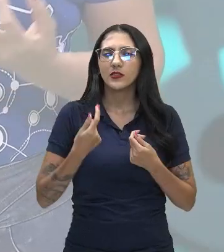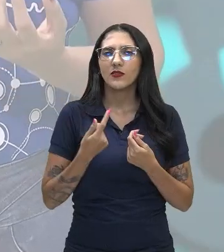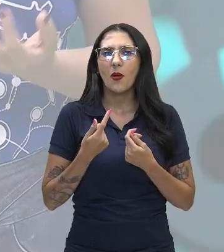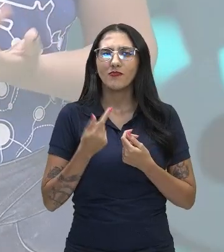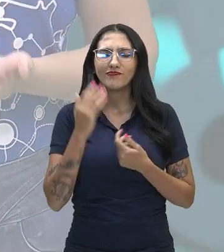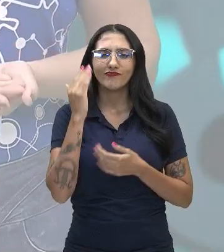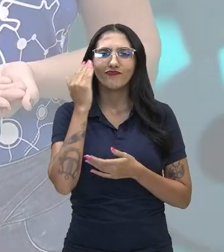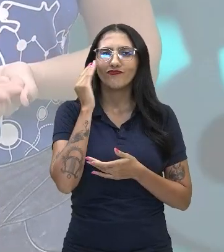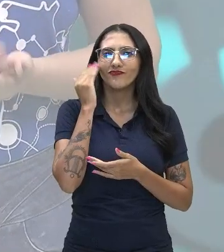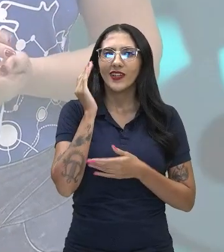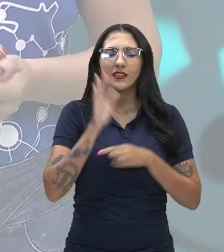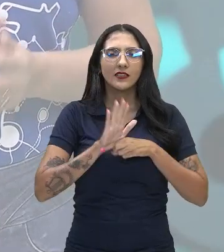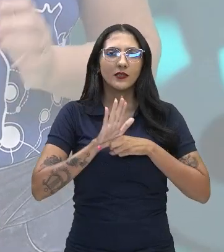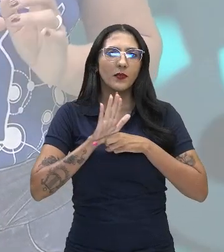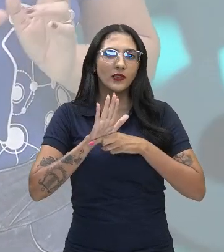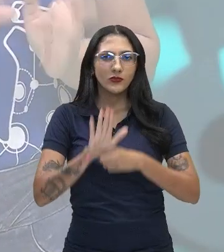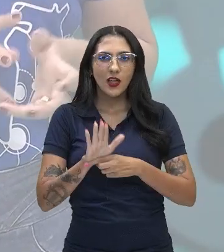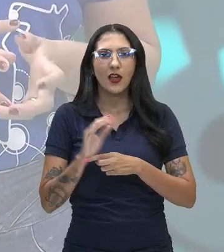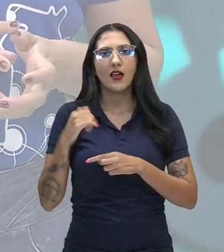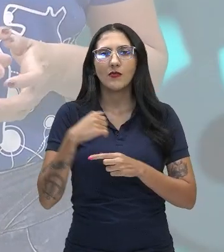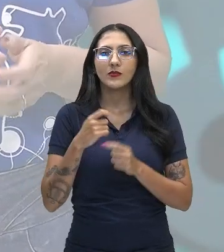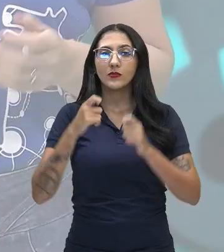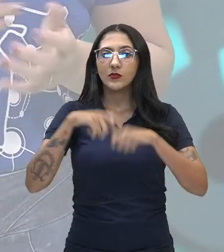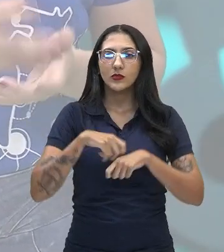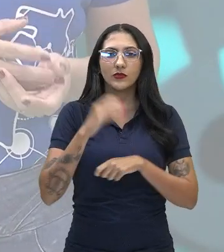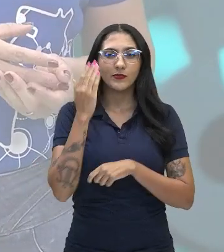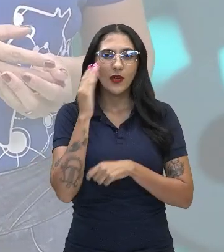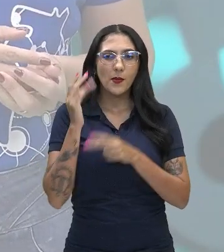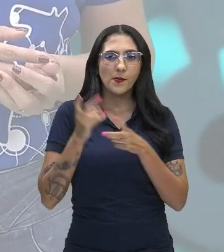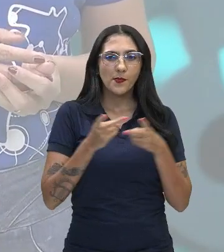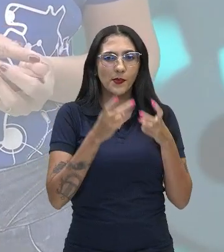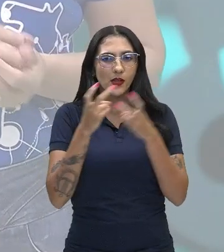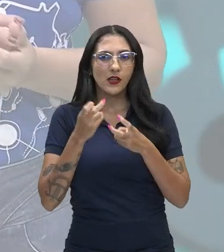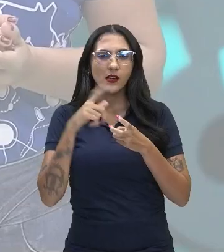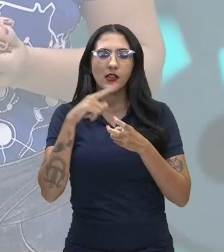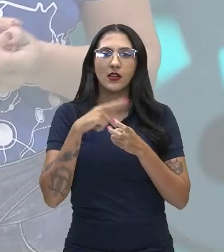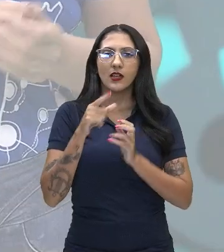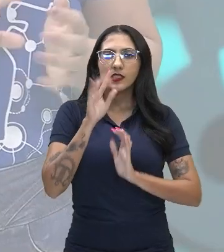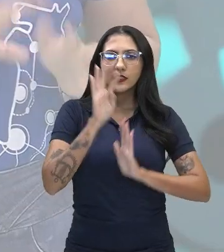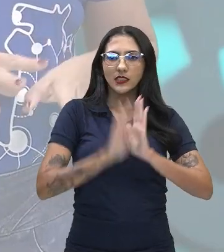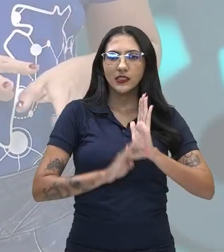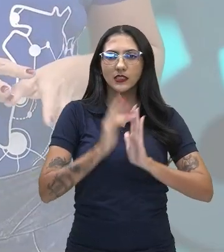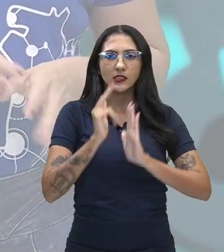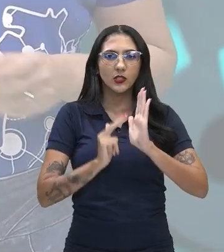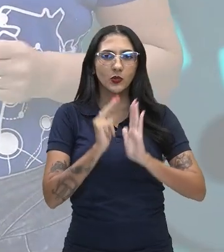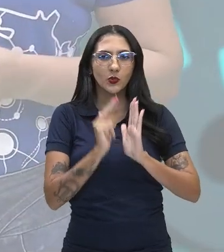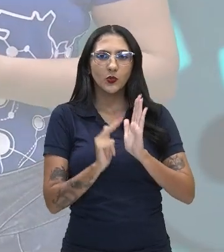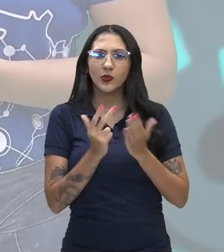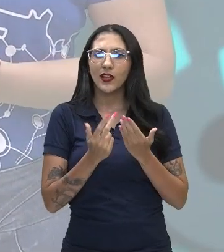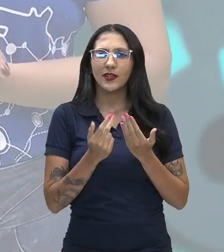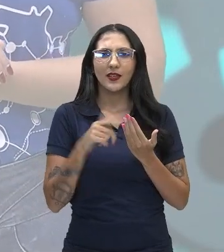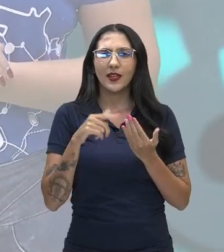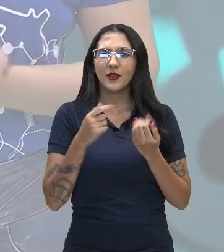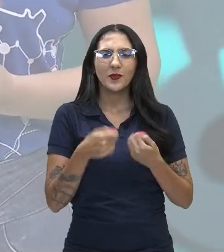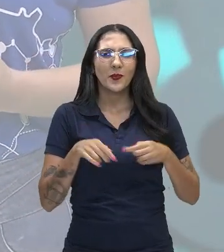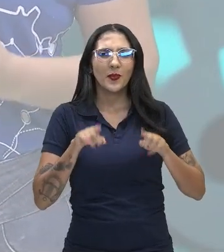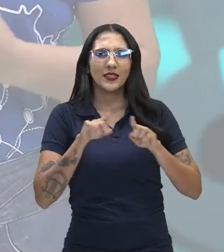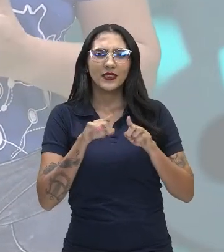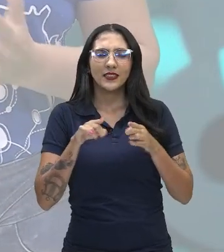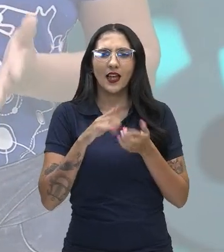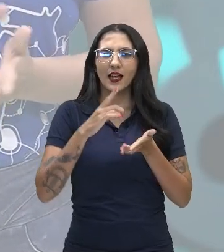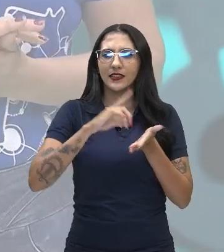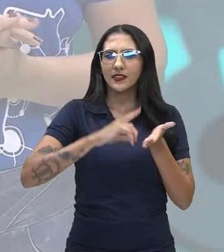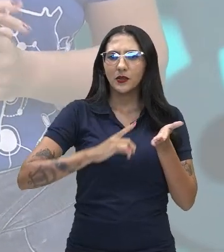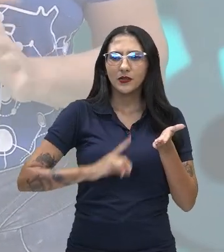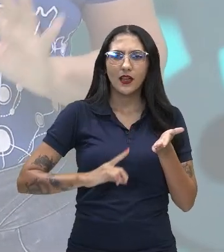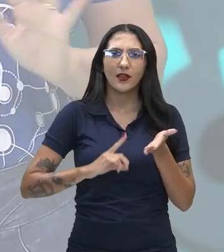para ajudar, para que eu possa observar, ler o texto e não precisar de um dicionário ou precisar de